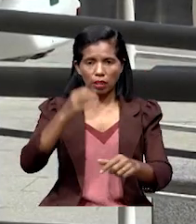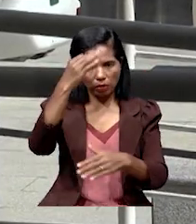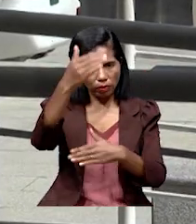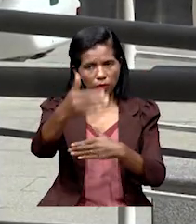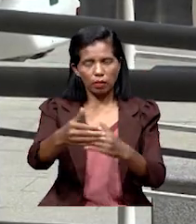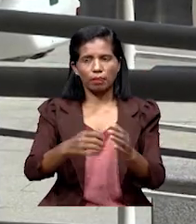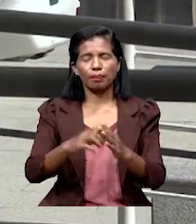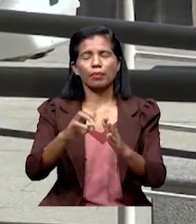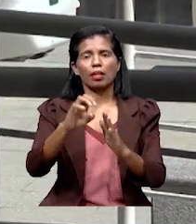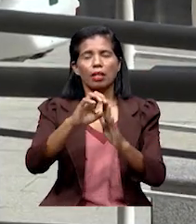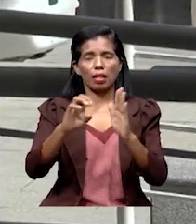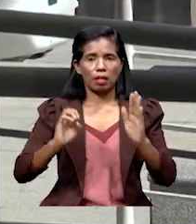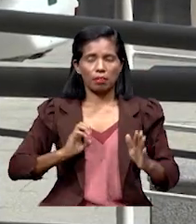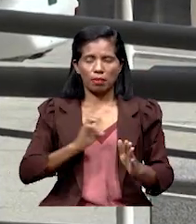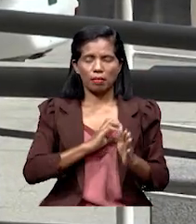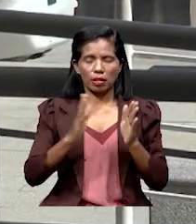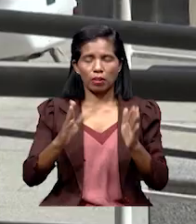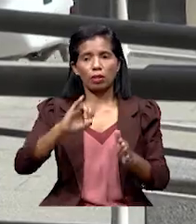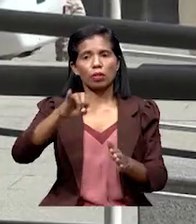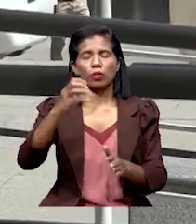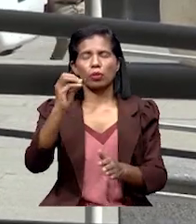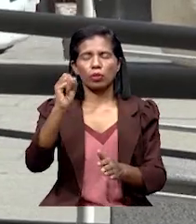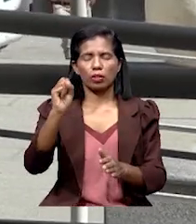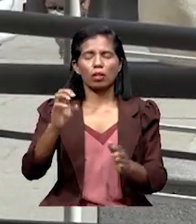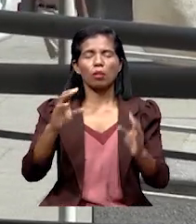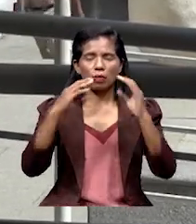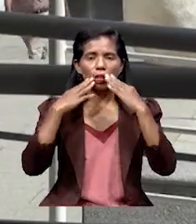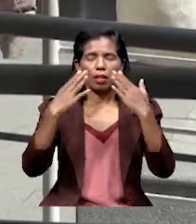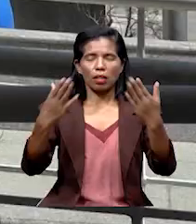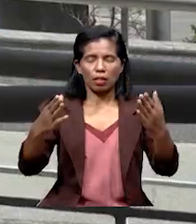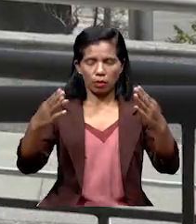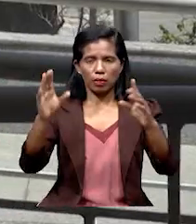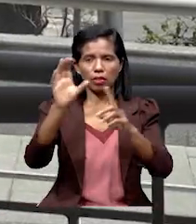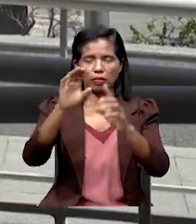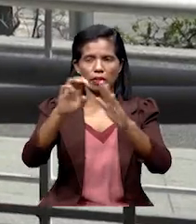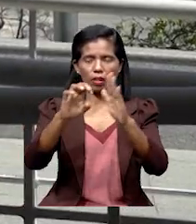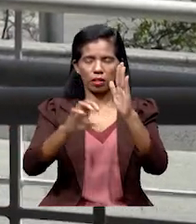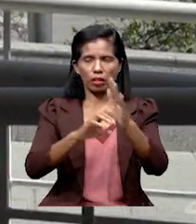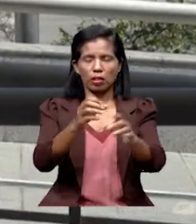Embaixador José Pedro Machado agradece ao chefe de Estado, tanba simonia rodia kodi halau